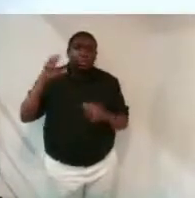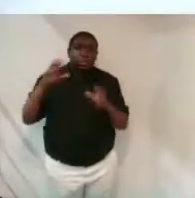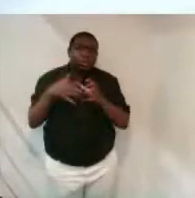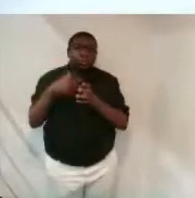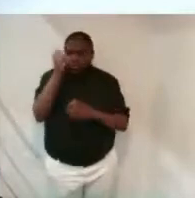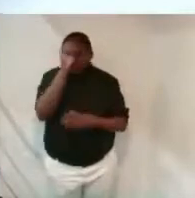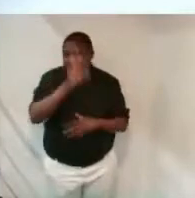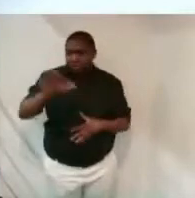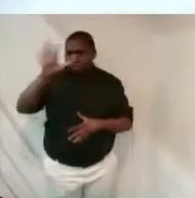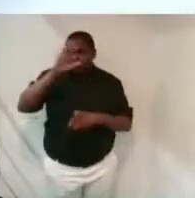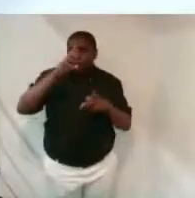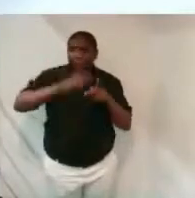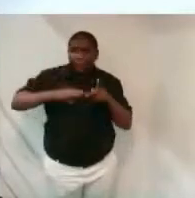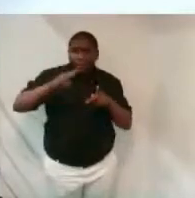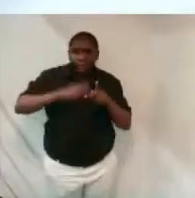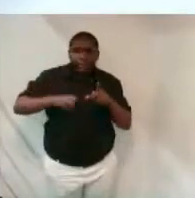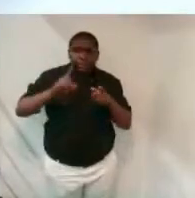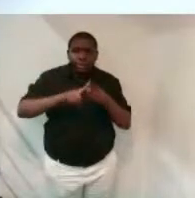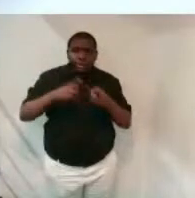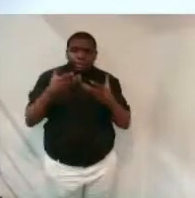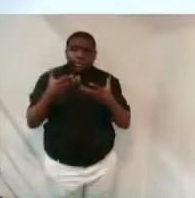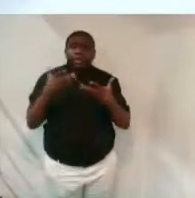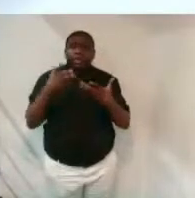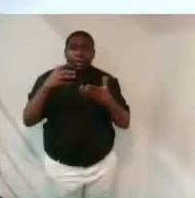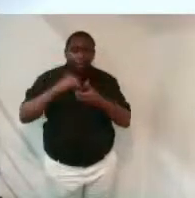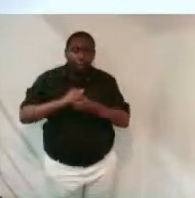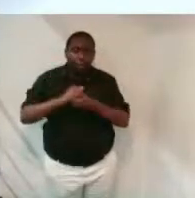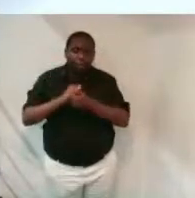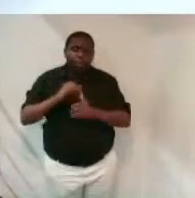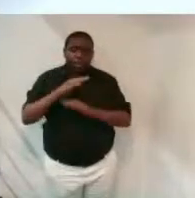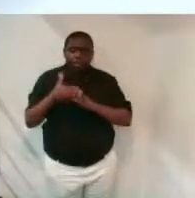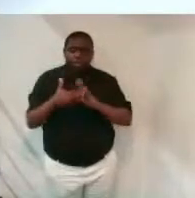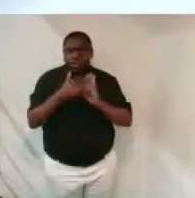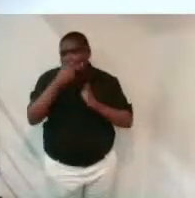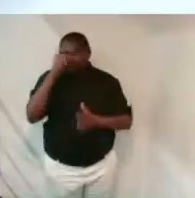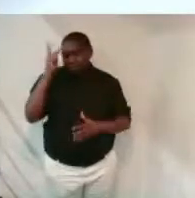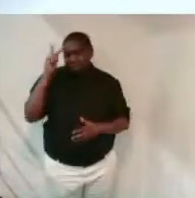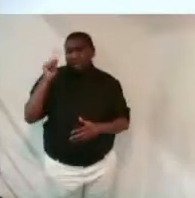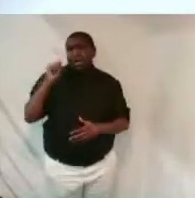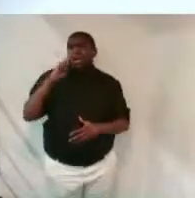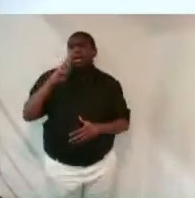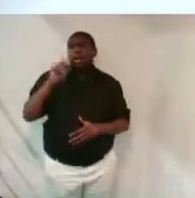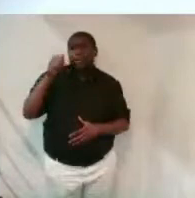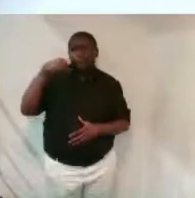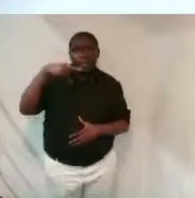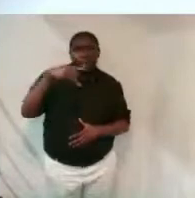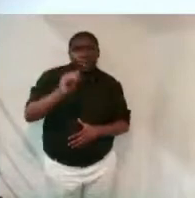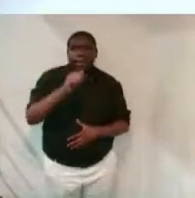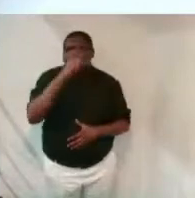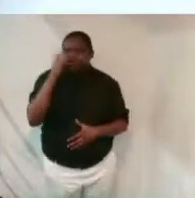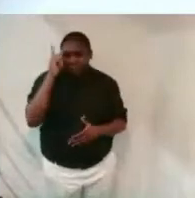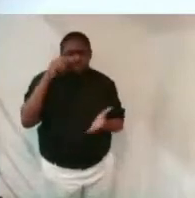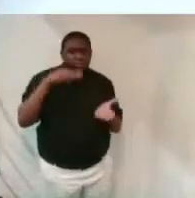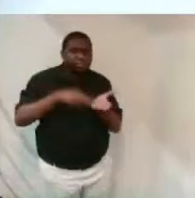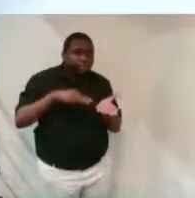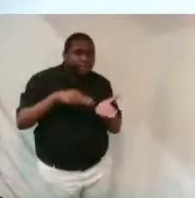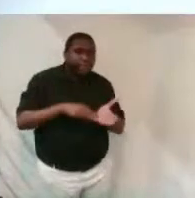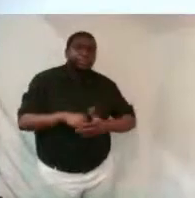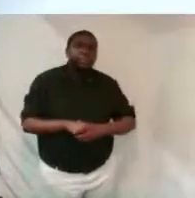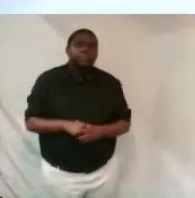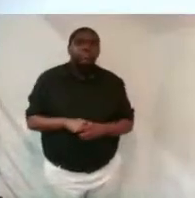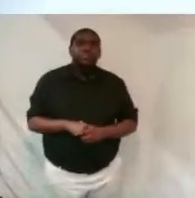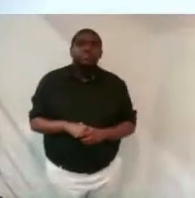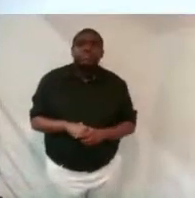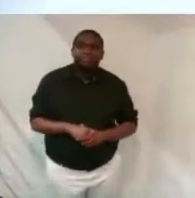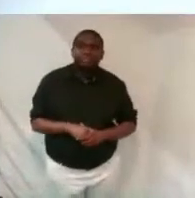Público, cumprimentar a todos os associados da Abrampa, em nome do nosso vice-presidente José Maria,